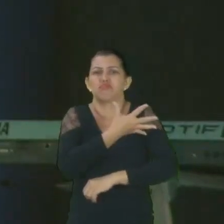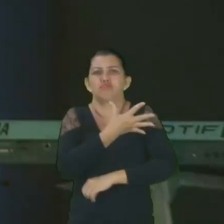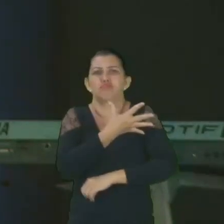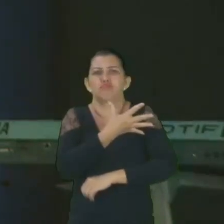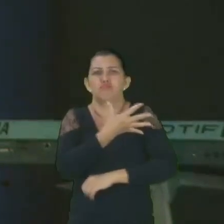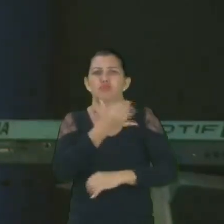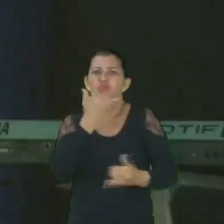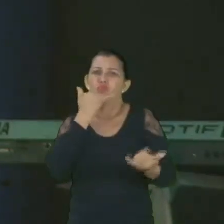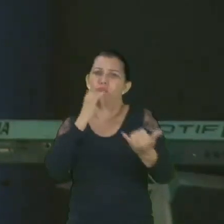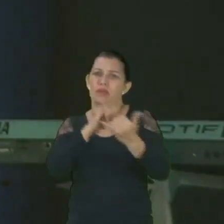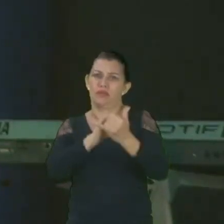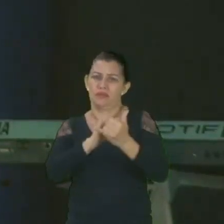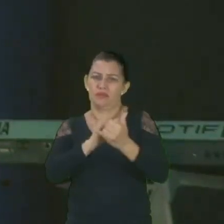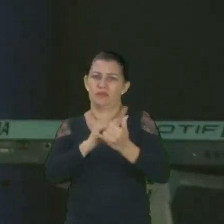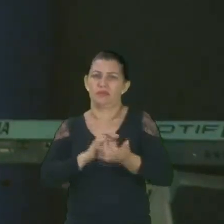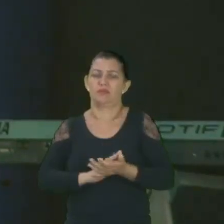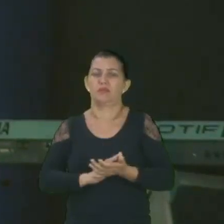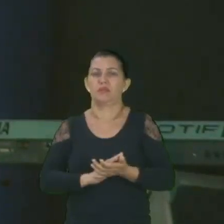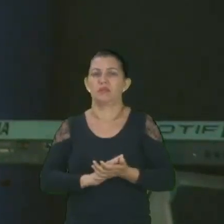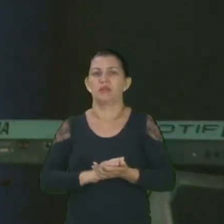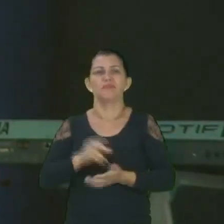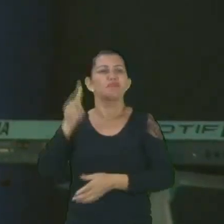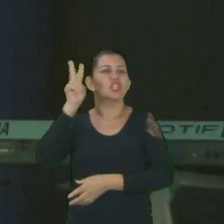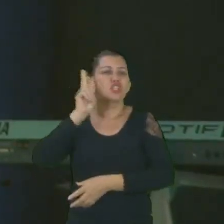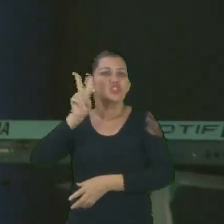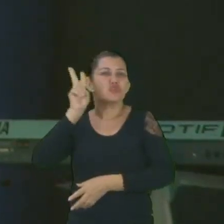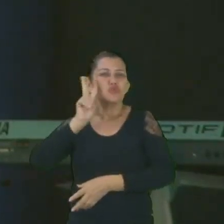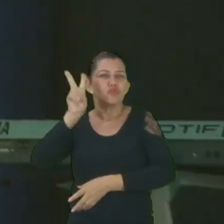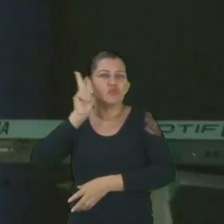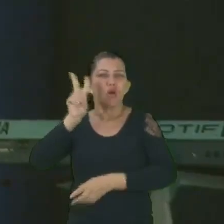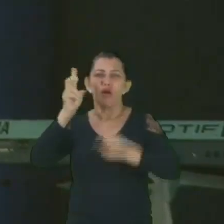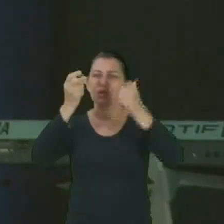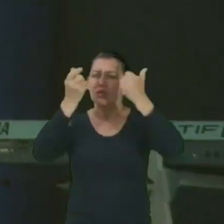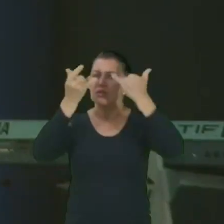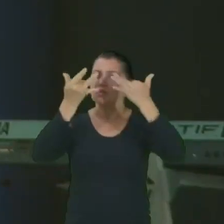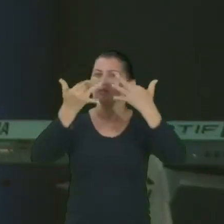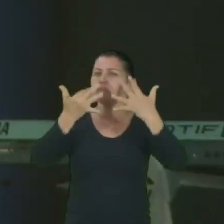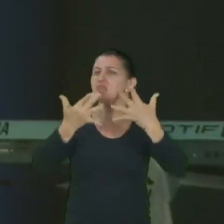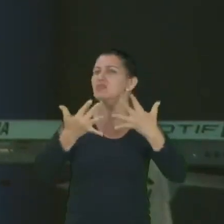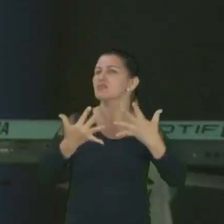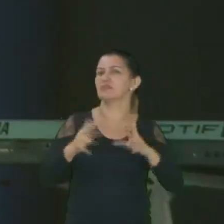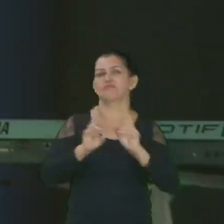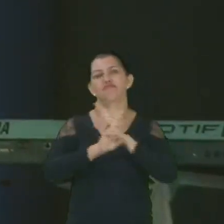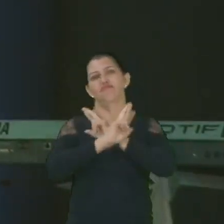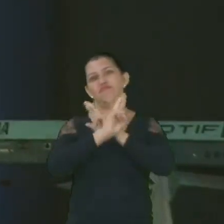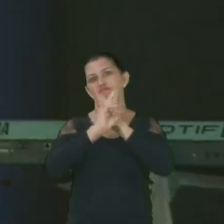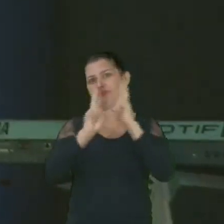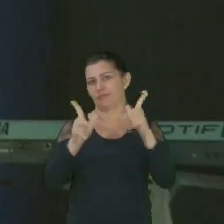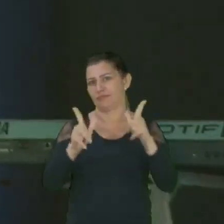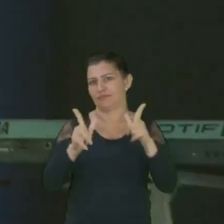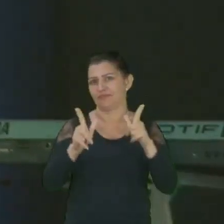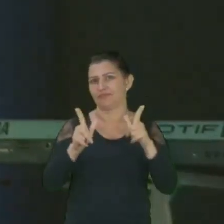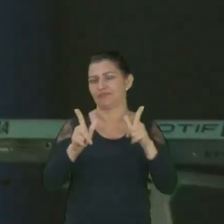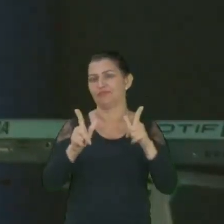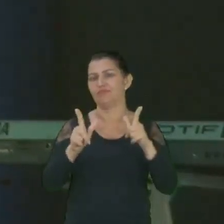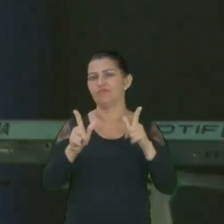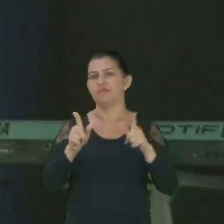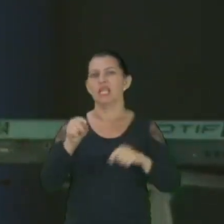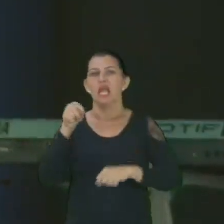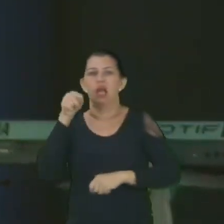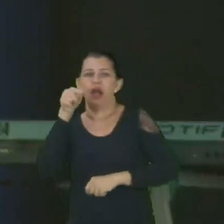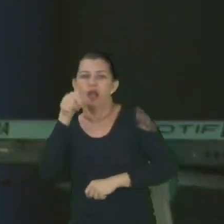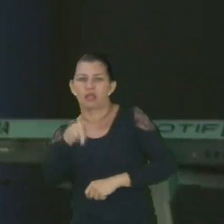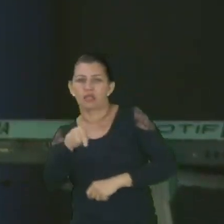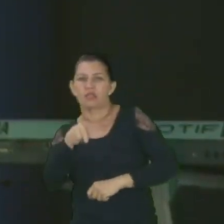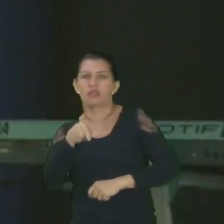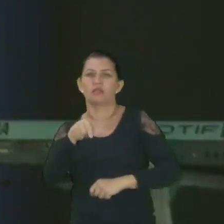Aqui é o lugar de histórias serem contadas de maneira diferente. Aqui não é o lugar de se julgar